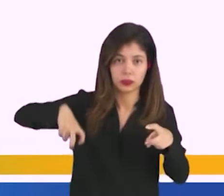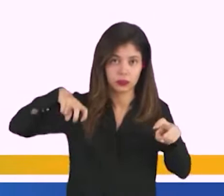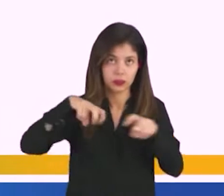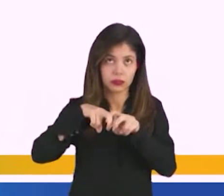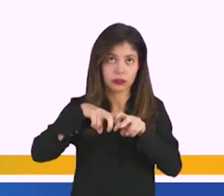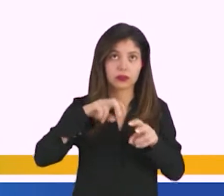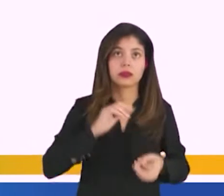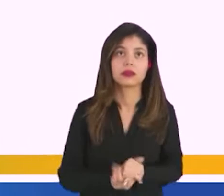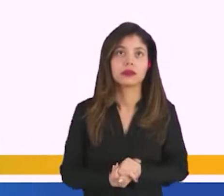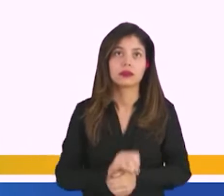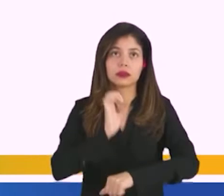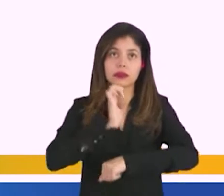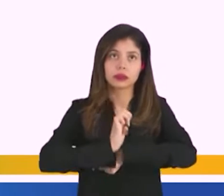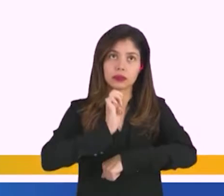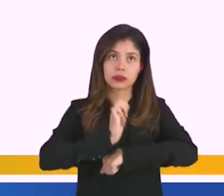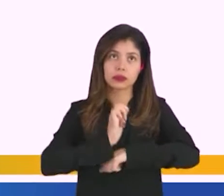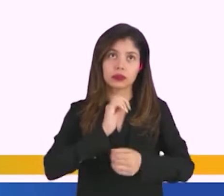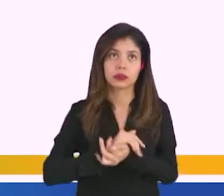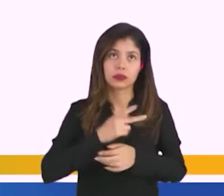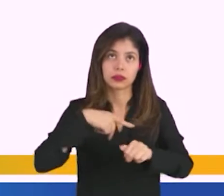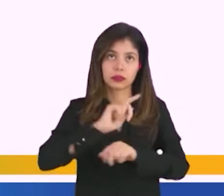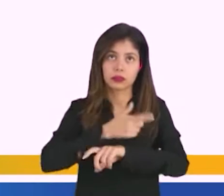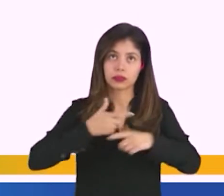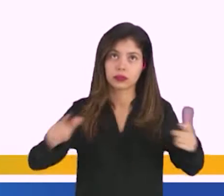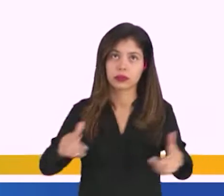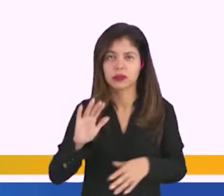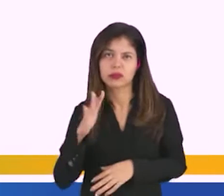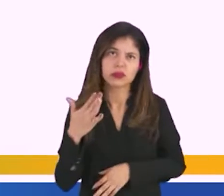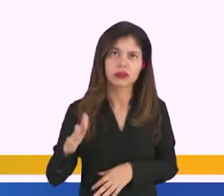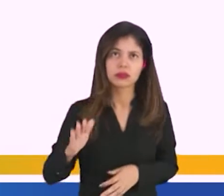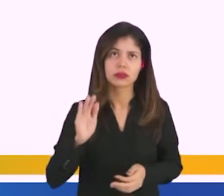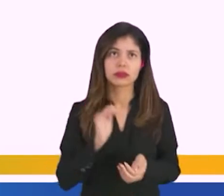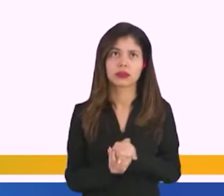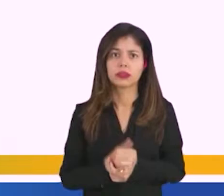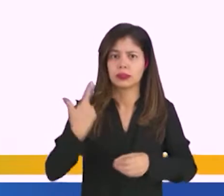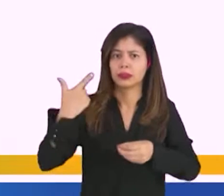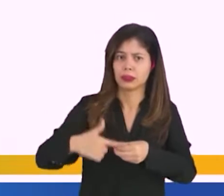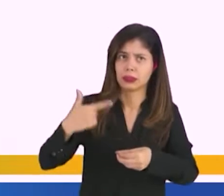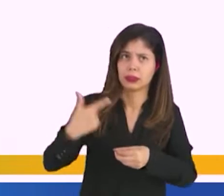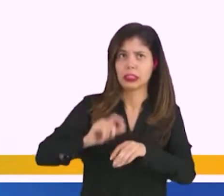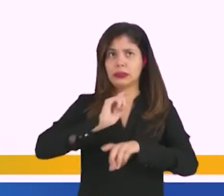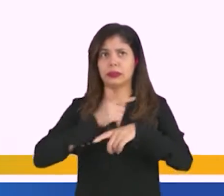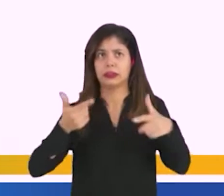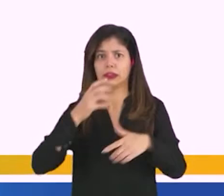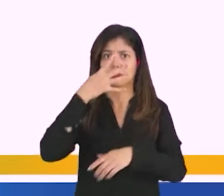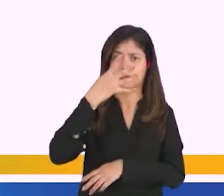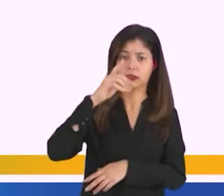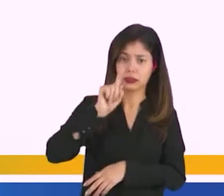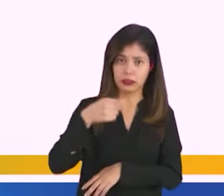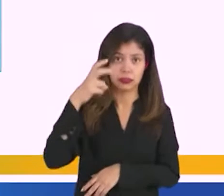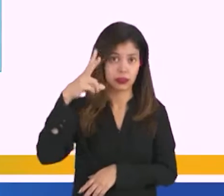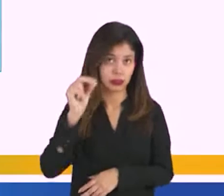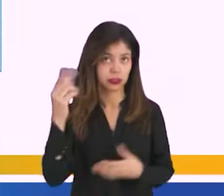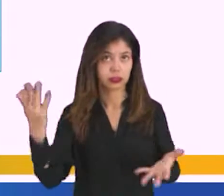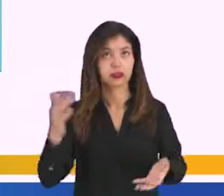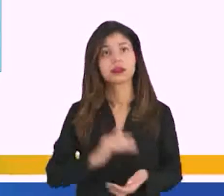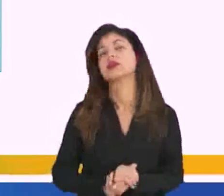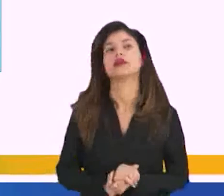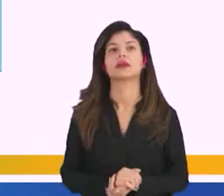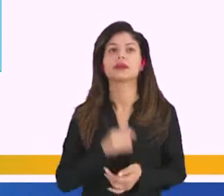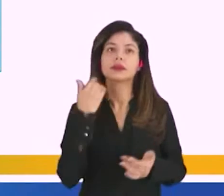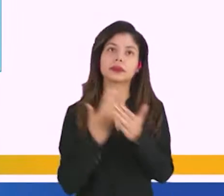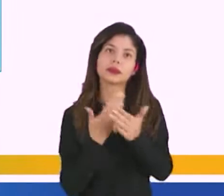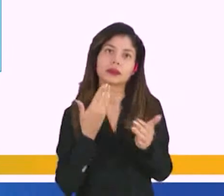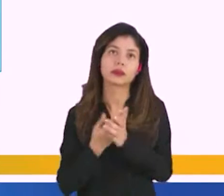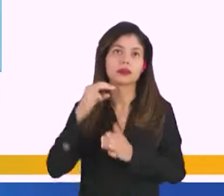país aumentou, ou, em média, o preço do litro da gasolina no país está em R$ 4,50. Então,